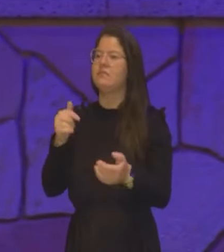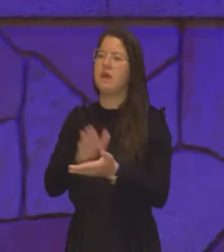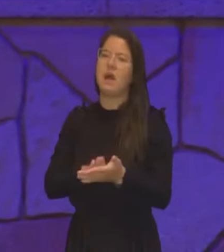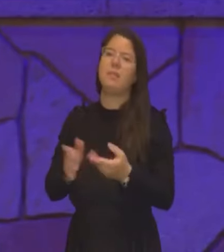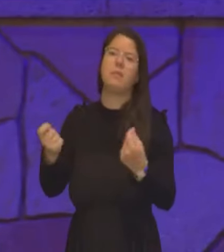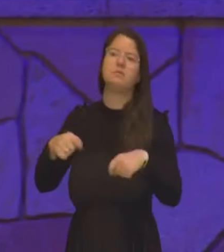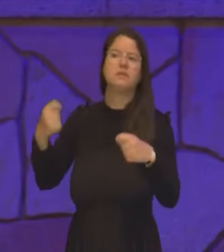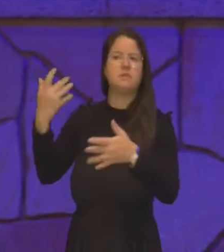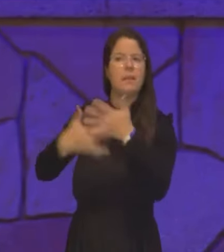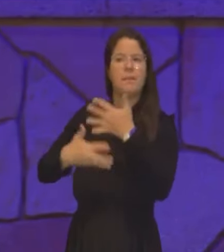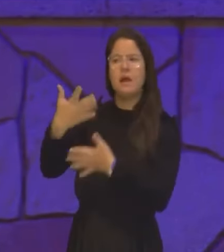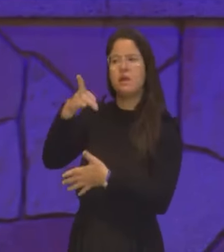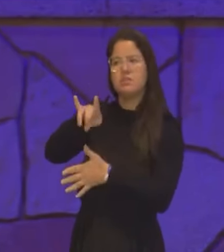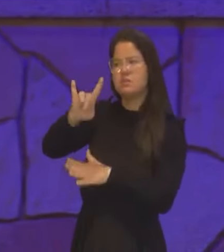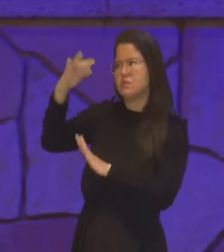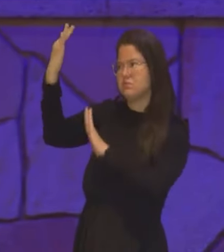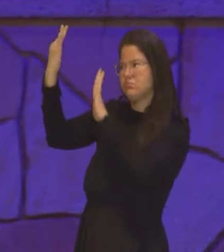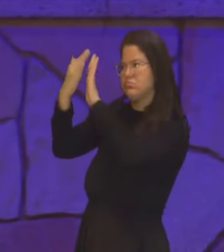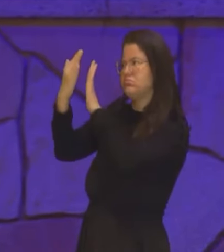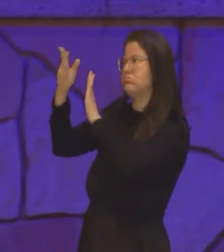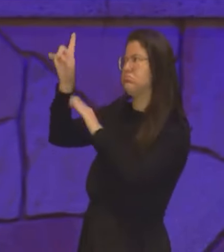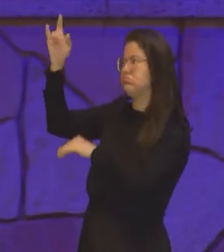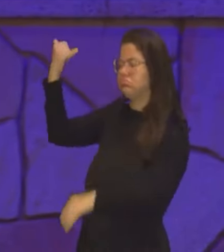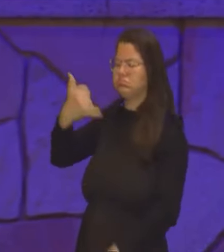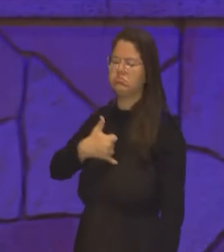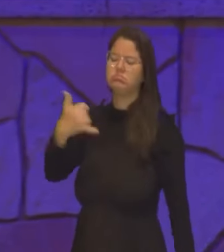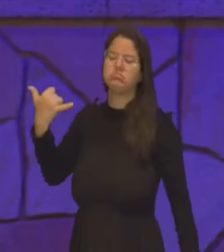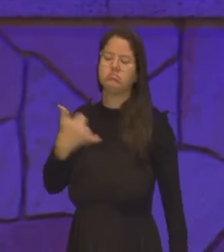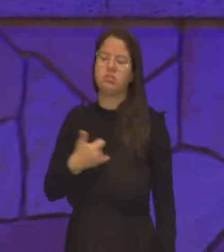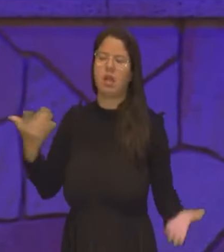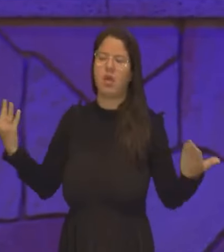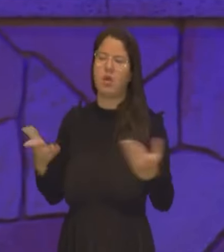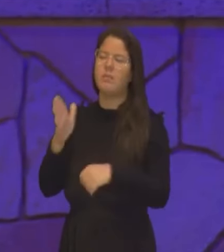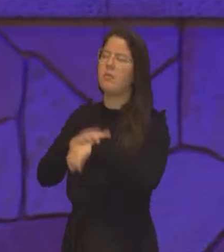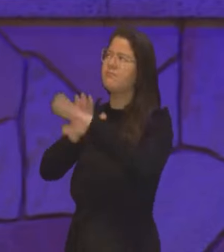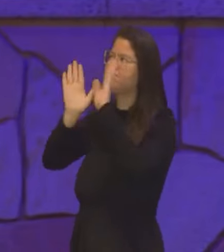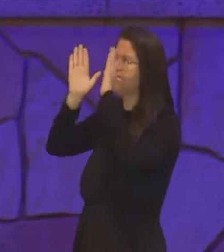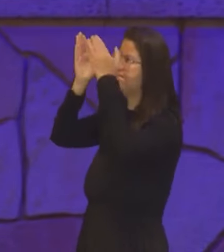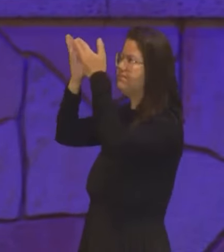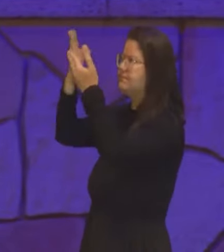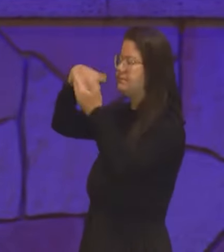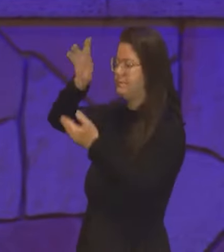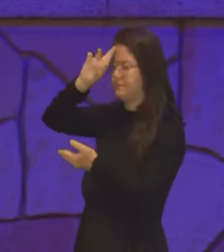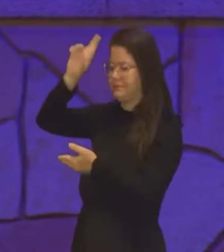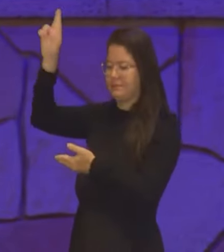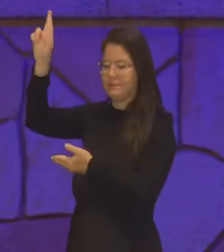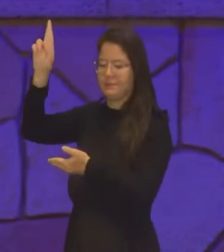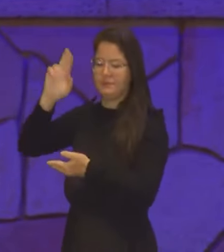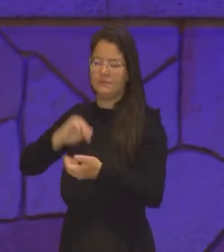e atrapalhar você de ouvir aquilo que o Senhor tem a dizer nessa noite.